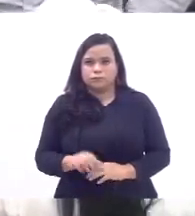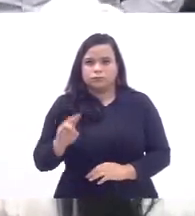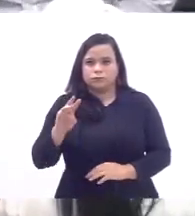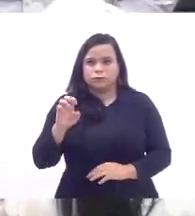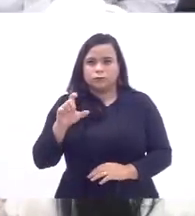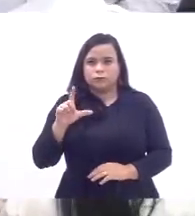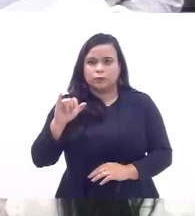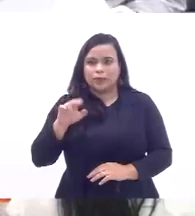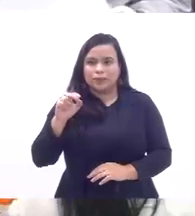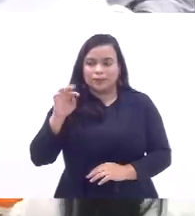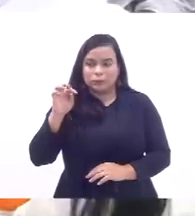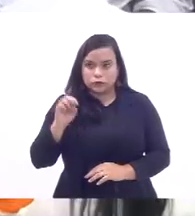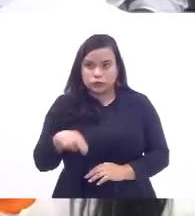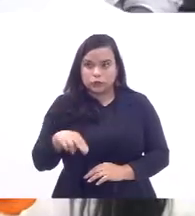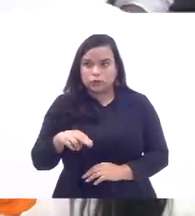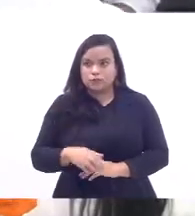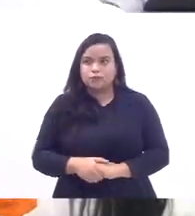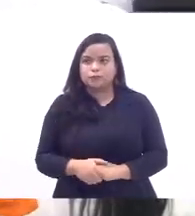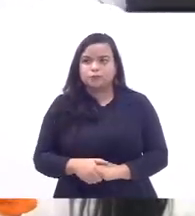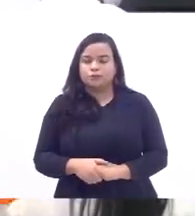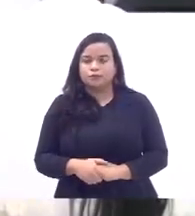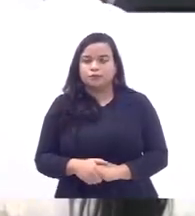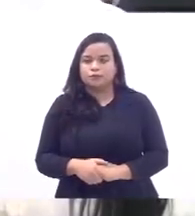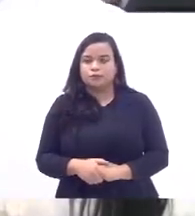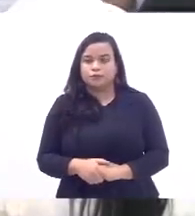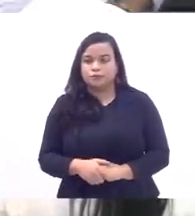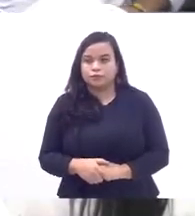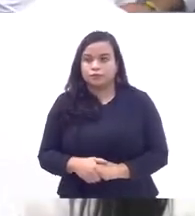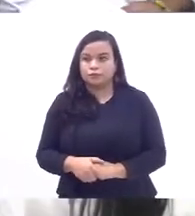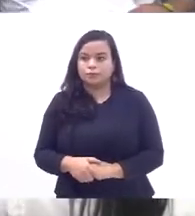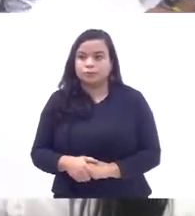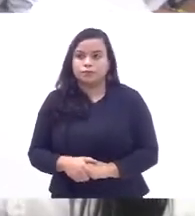Wellington Rosenberg.